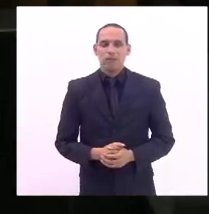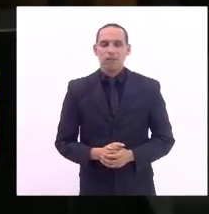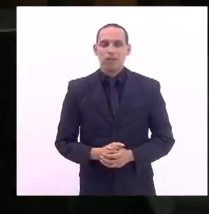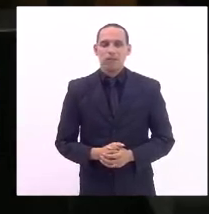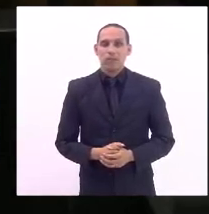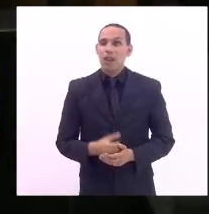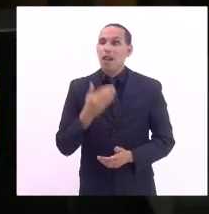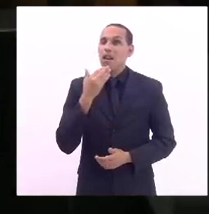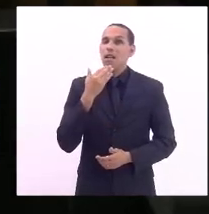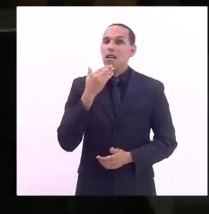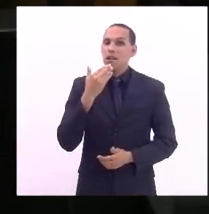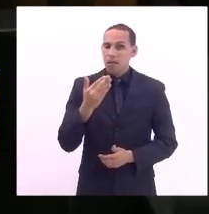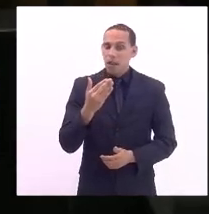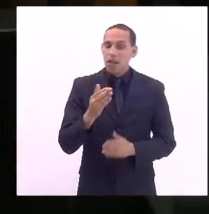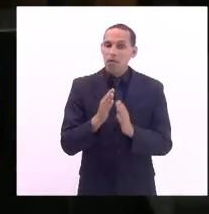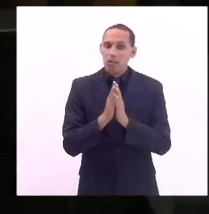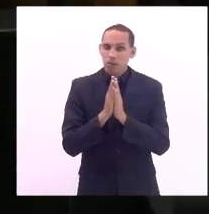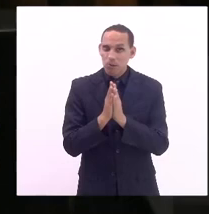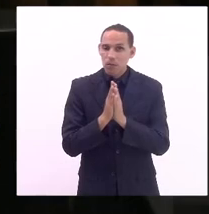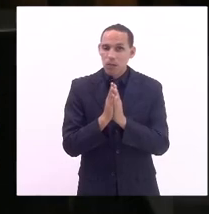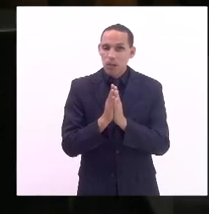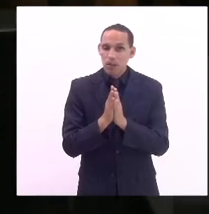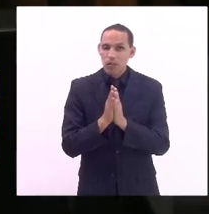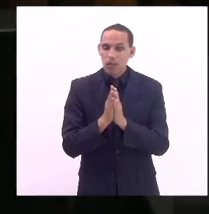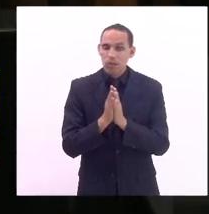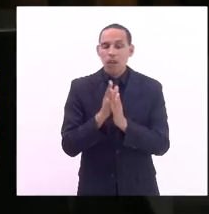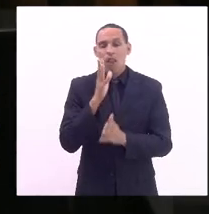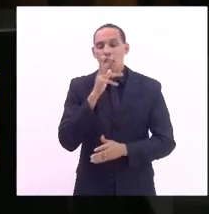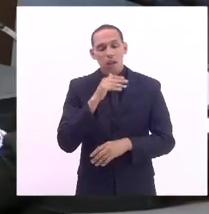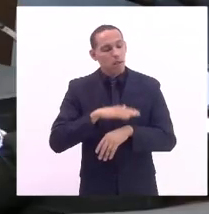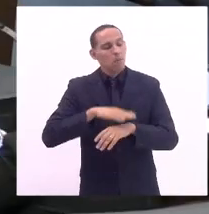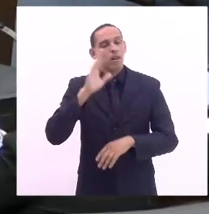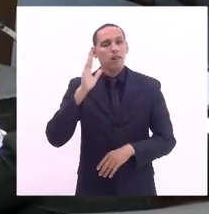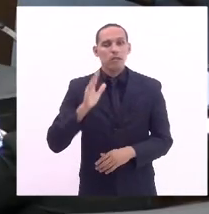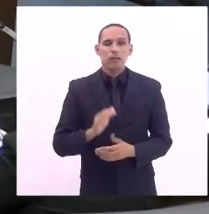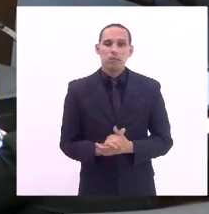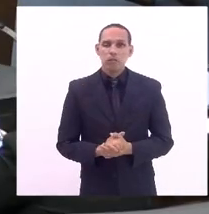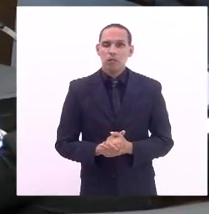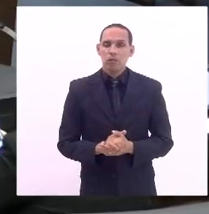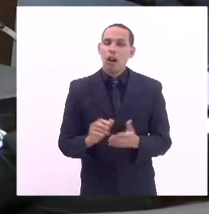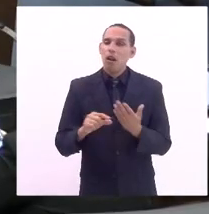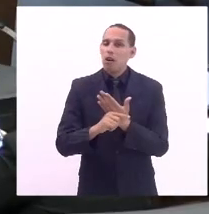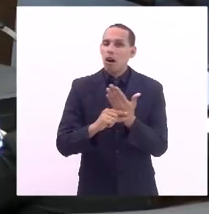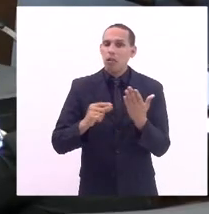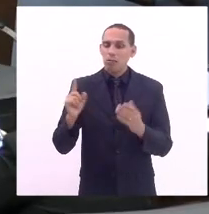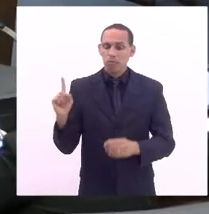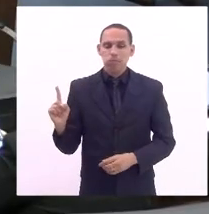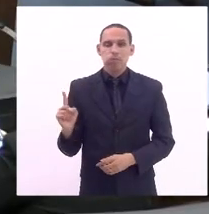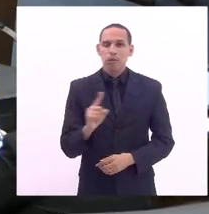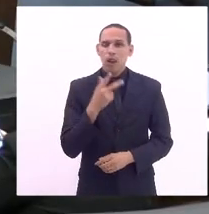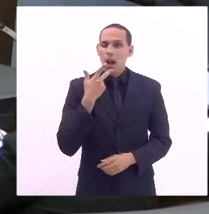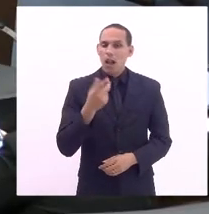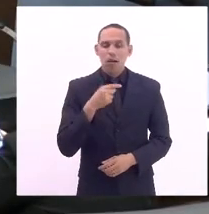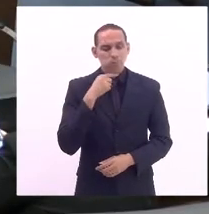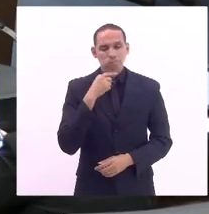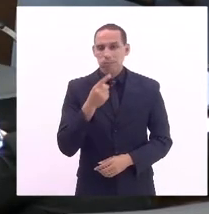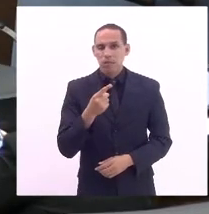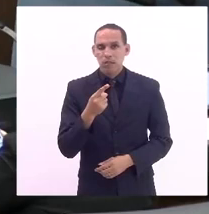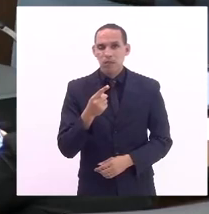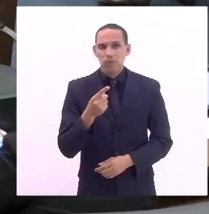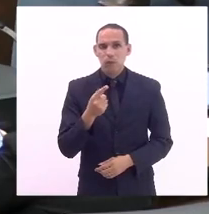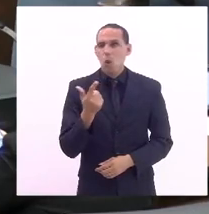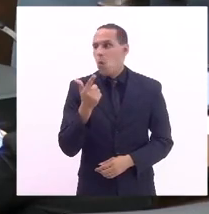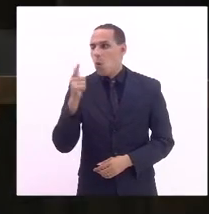eu pediria, por gentileza, vai demorar mais, o autor não vai conseguir falar, os